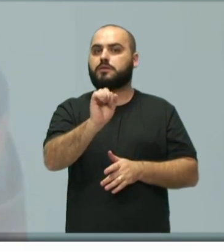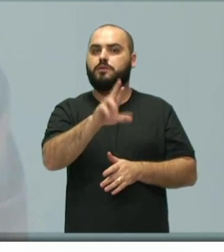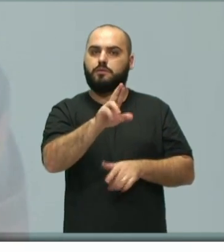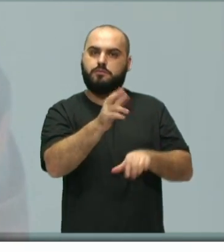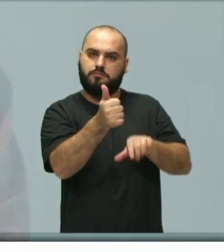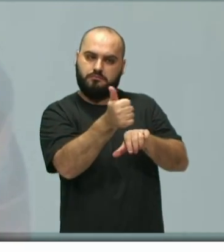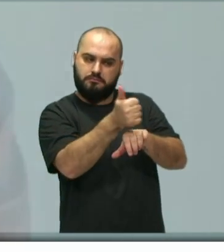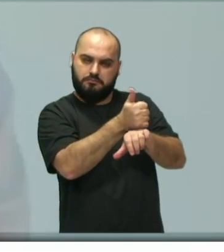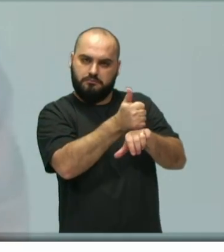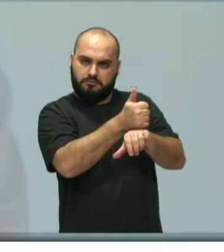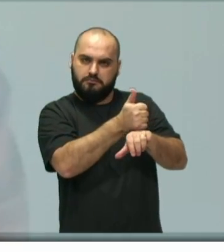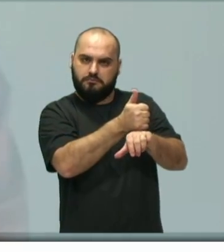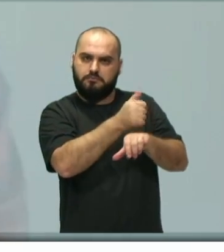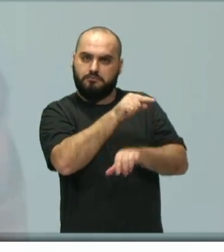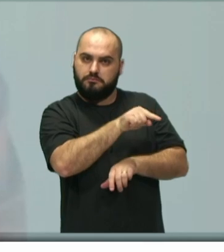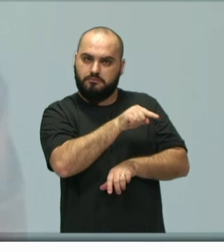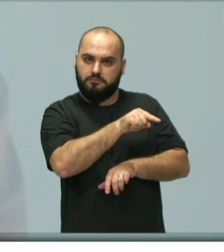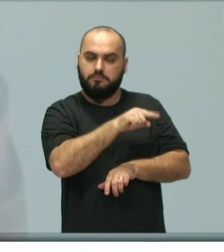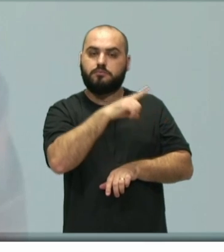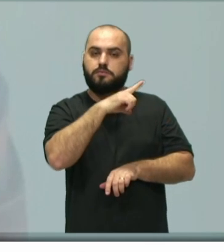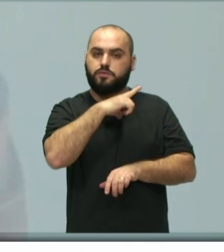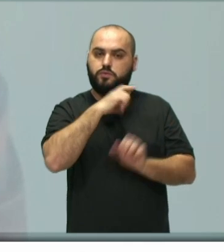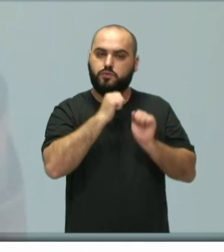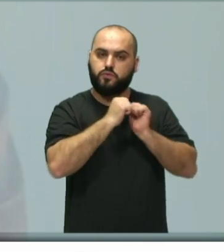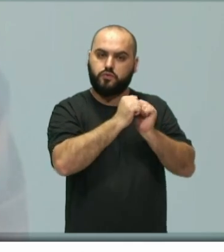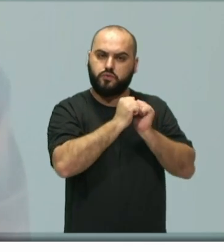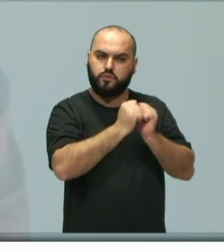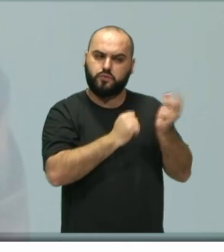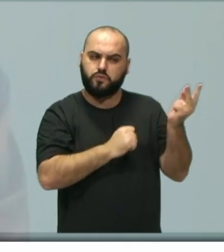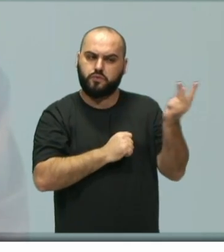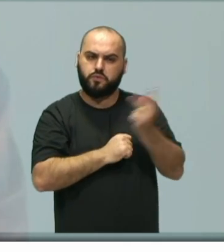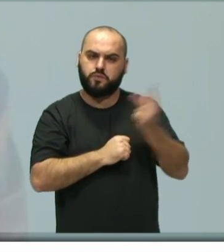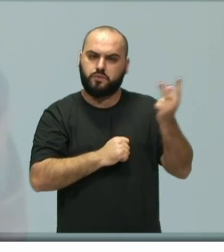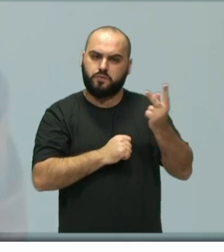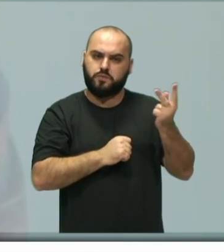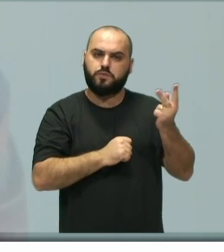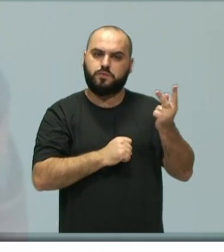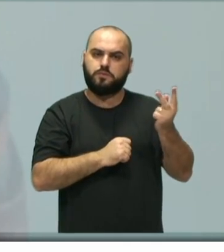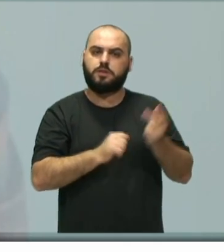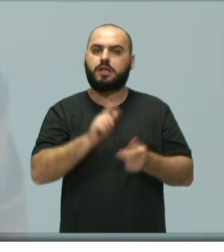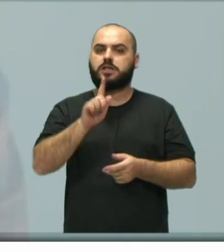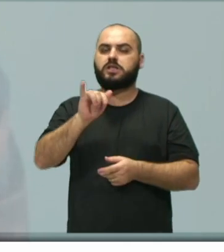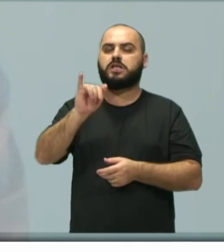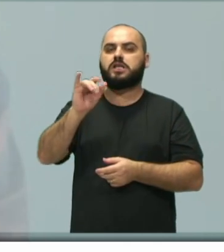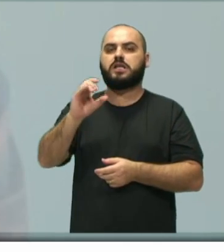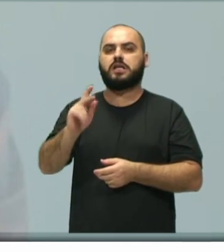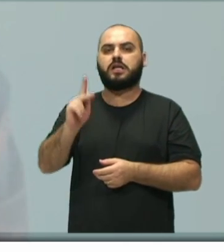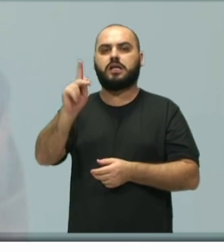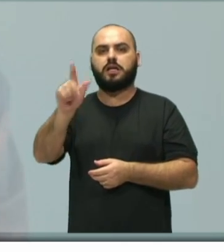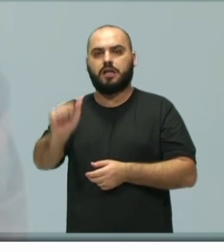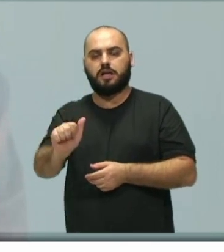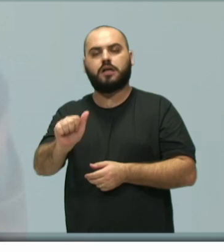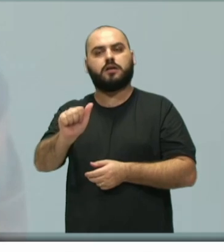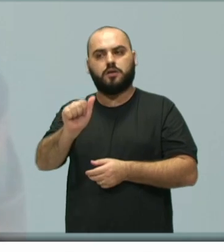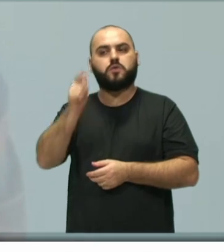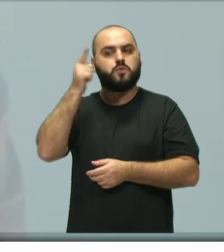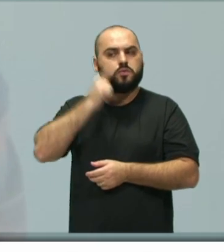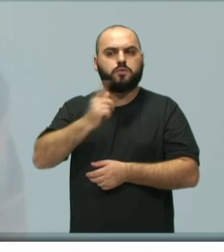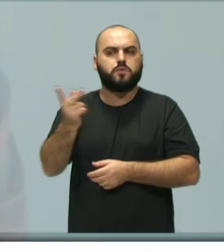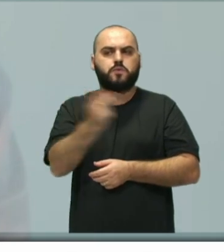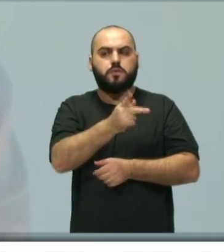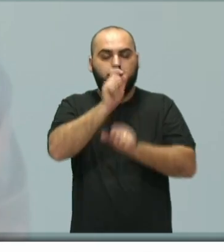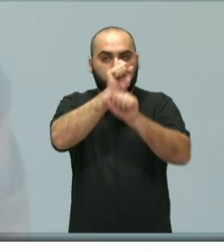Capturas, fez também essa curadoria junto comigo, a produtora Gica Voit, isso foi ficando muito